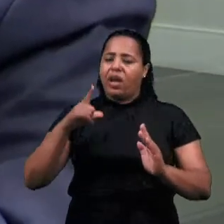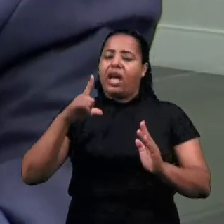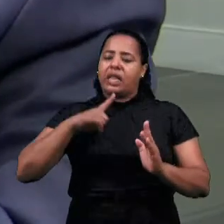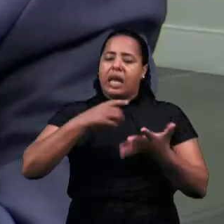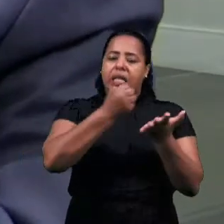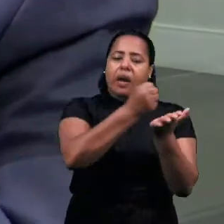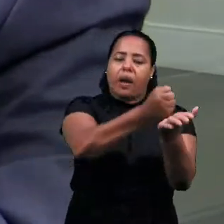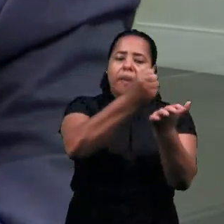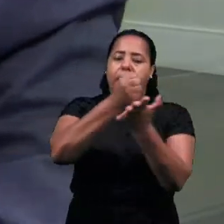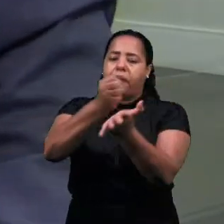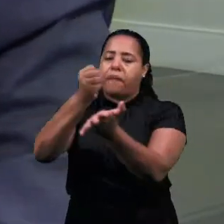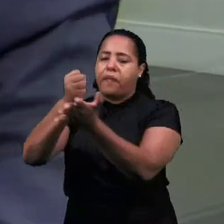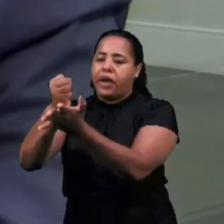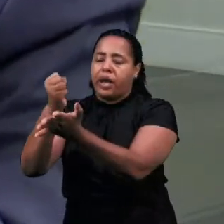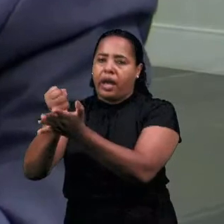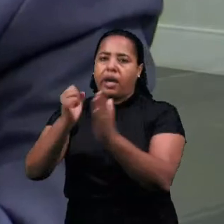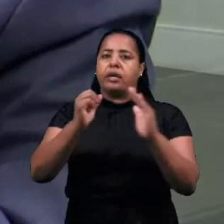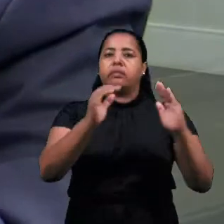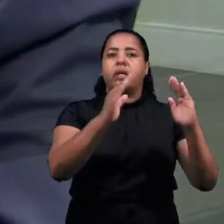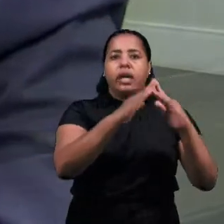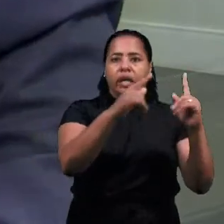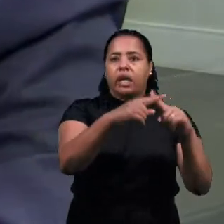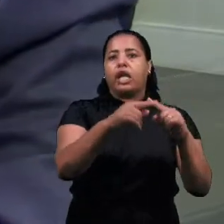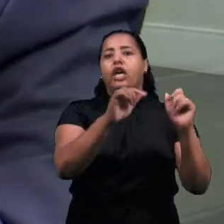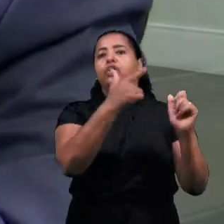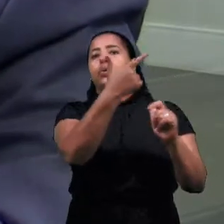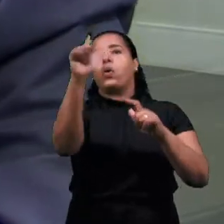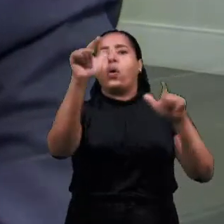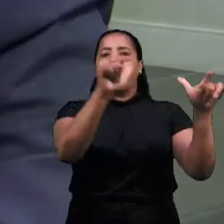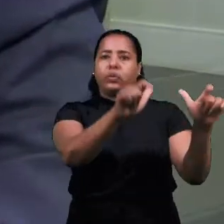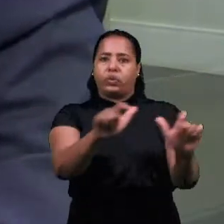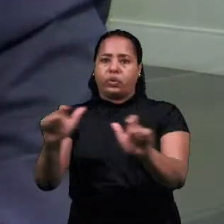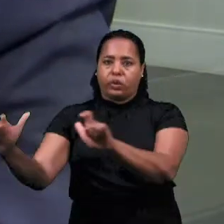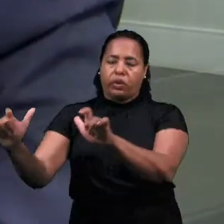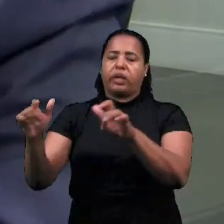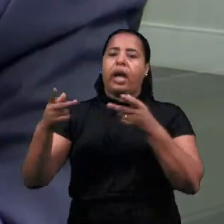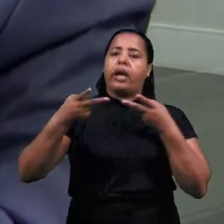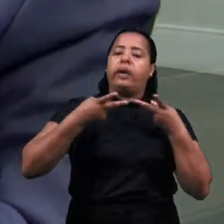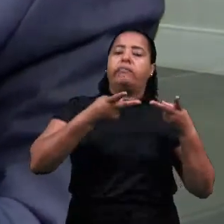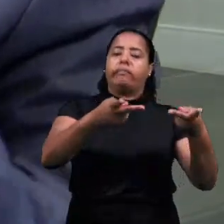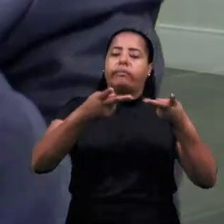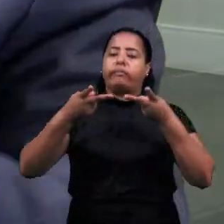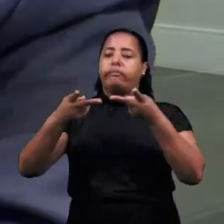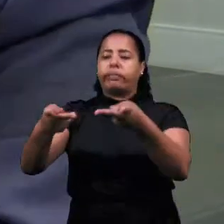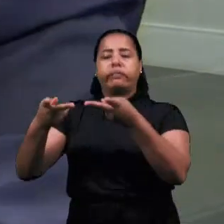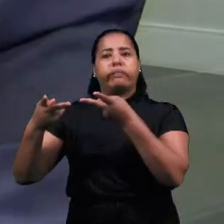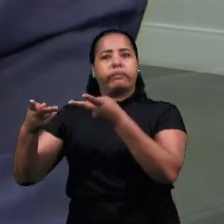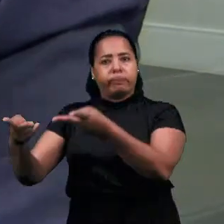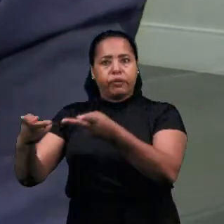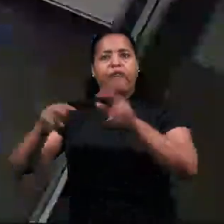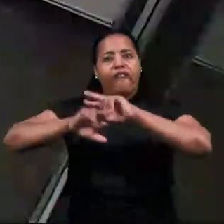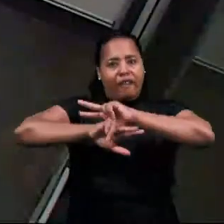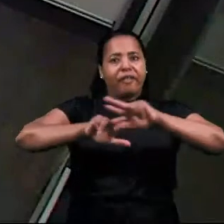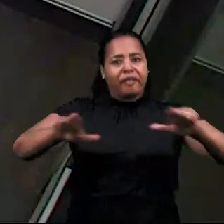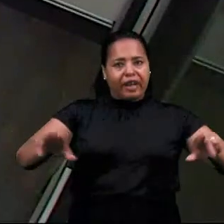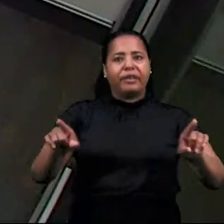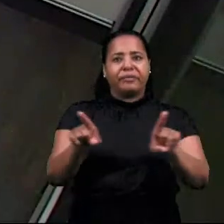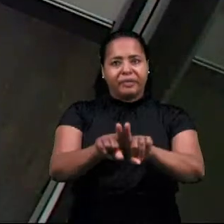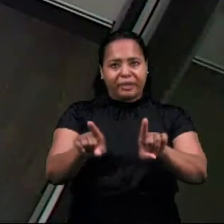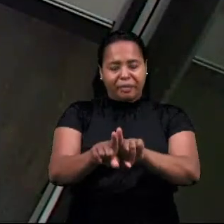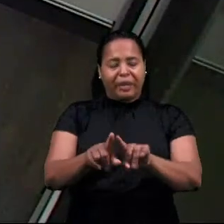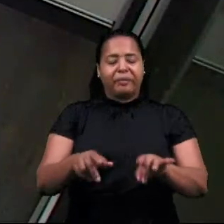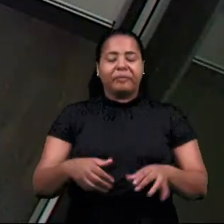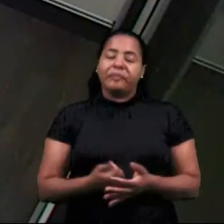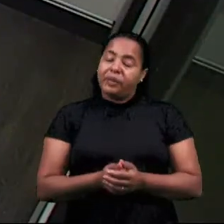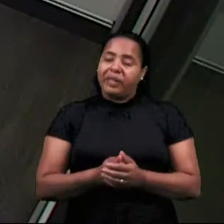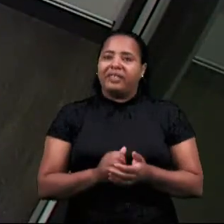igrejas em outros locais, em outras cidades, estados, em muitos lugares também. Amém. E